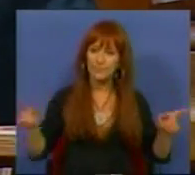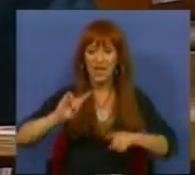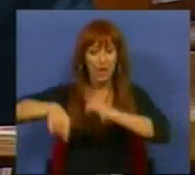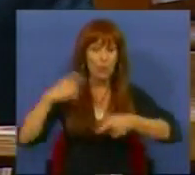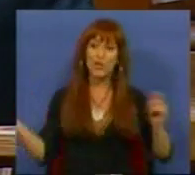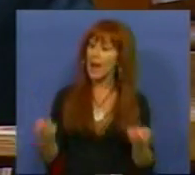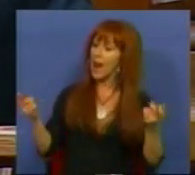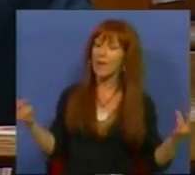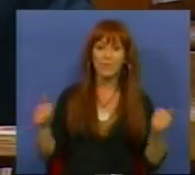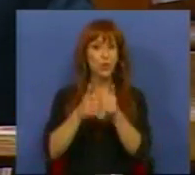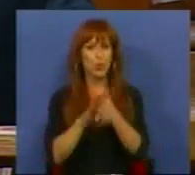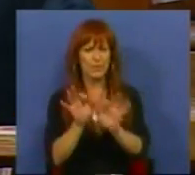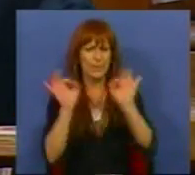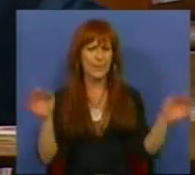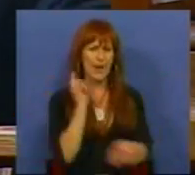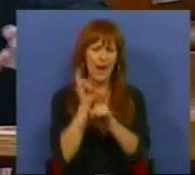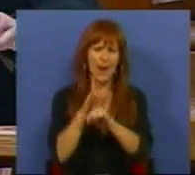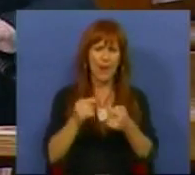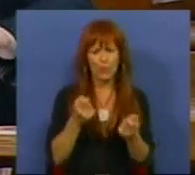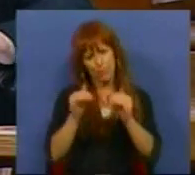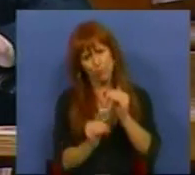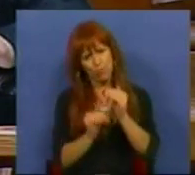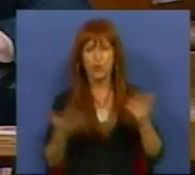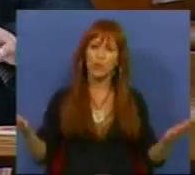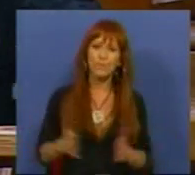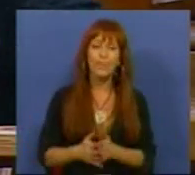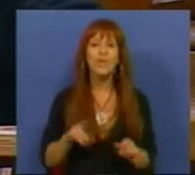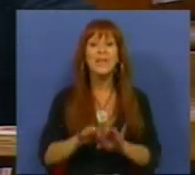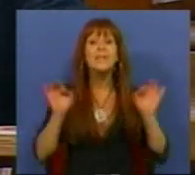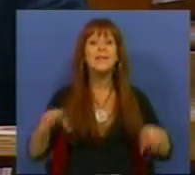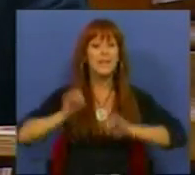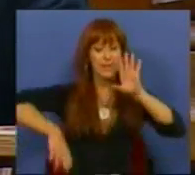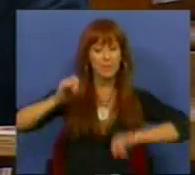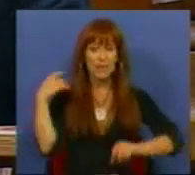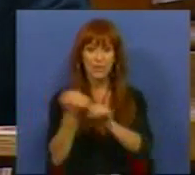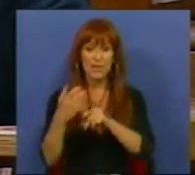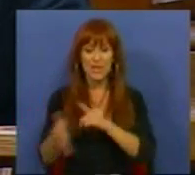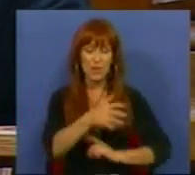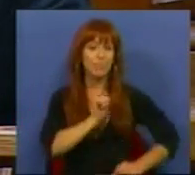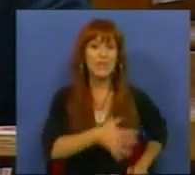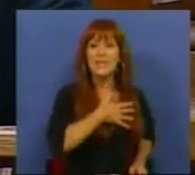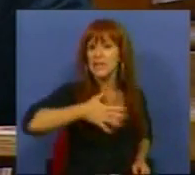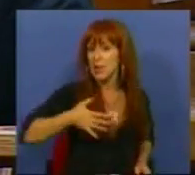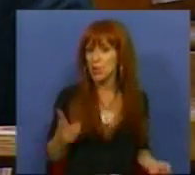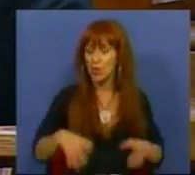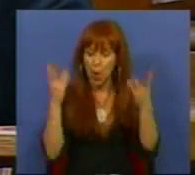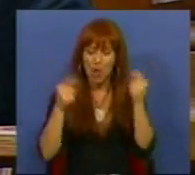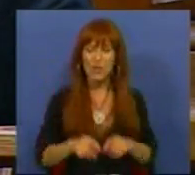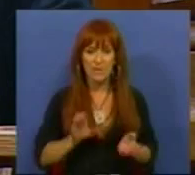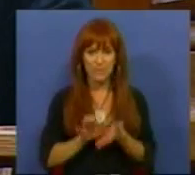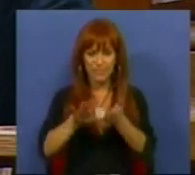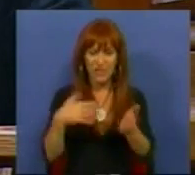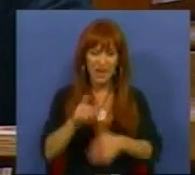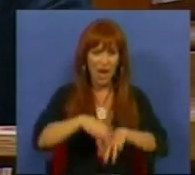depois da campanha, tudo na mesma, na realidade um pouco menos. O mesmo se passa com o Serviço Nacional de Saúde. O orçamento